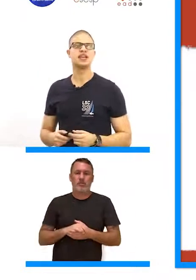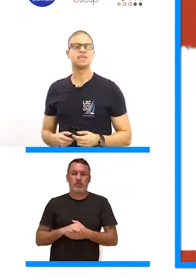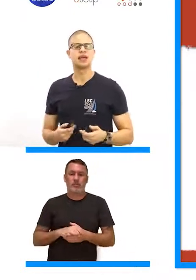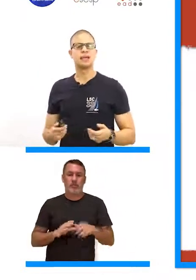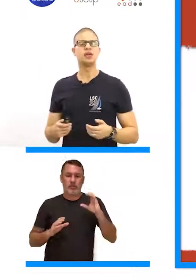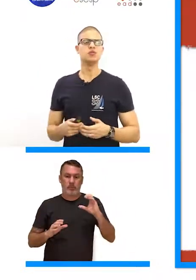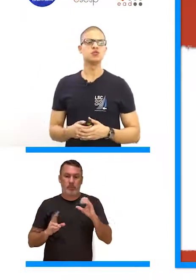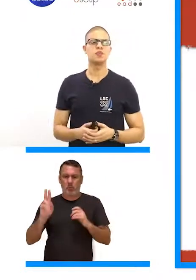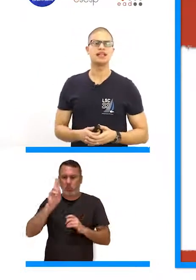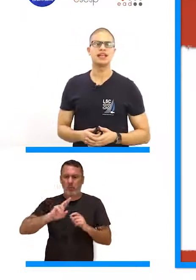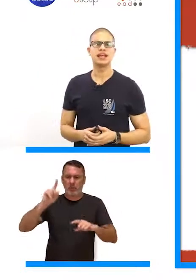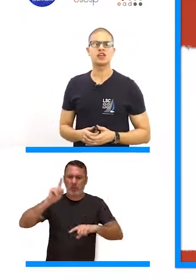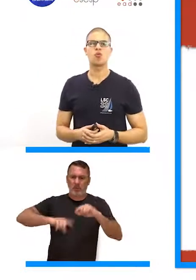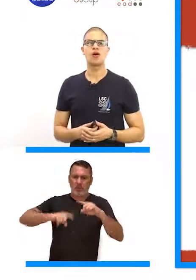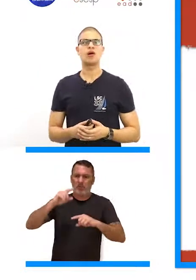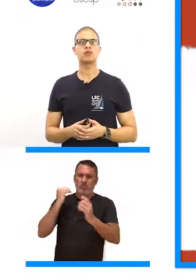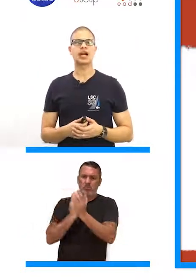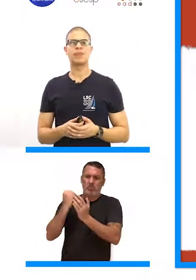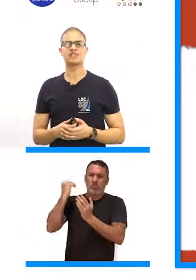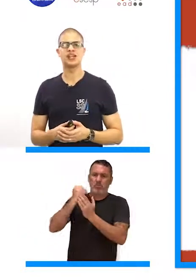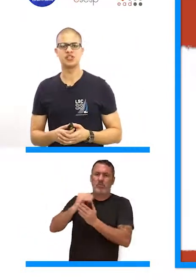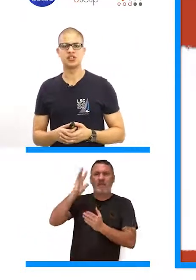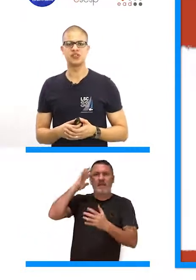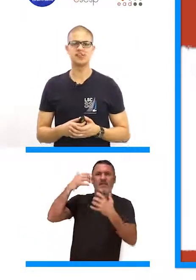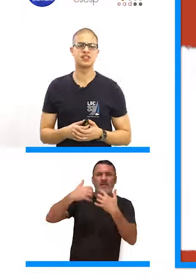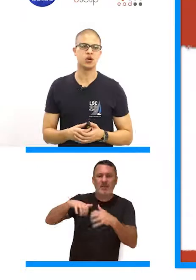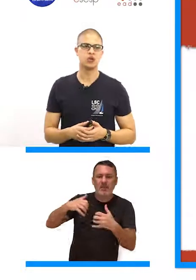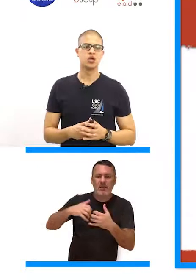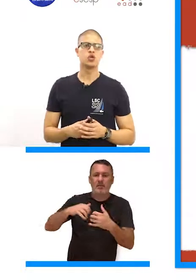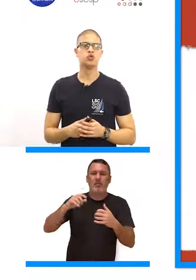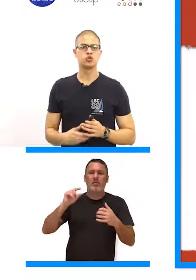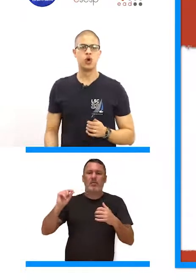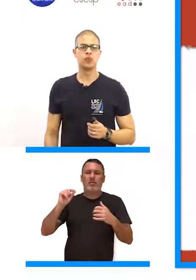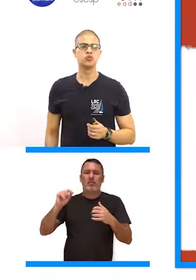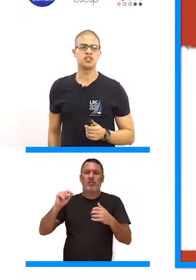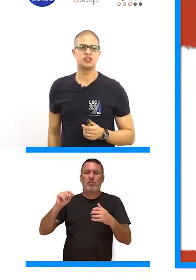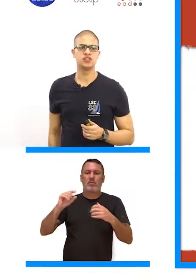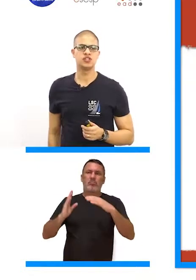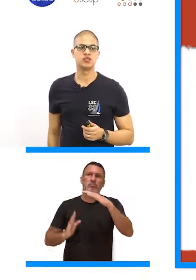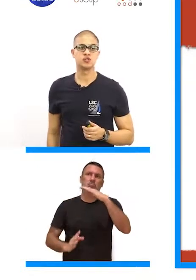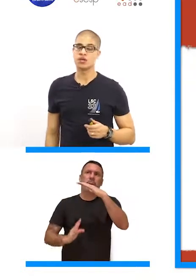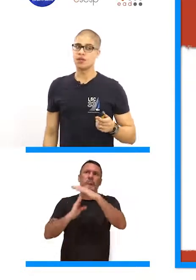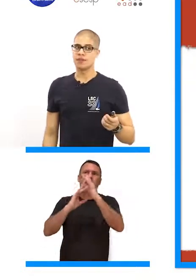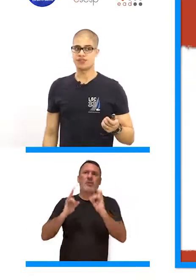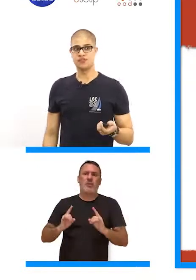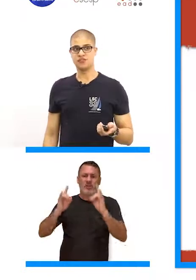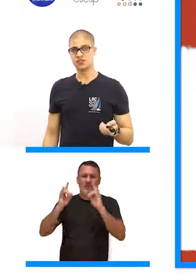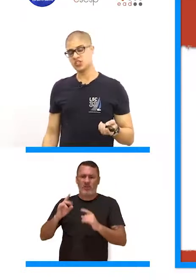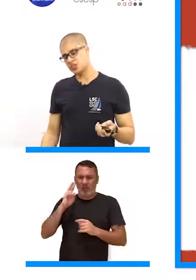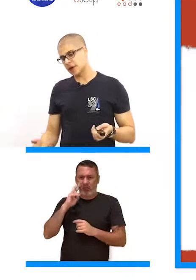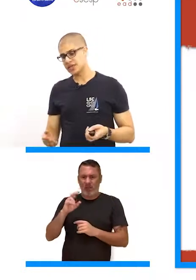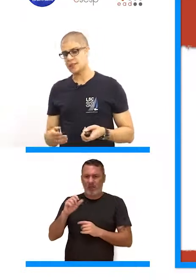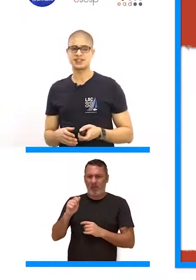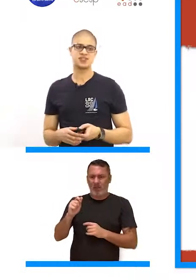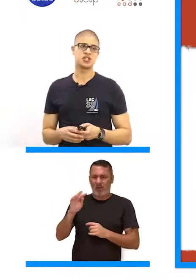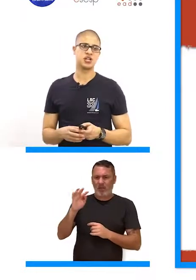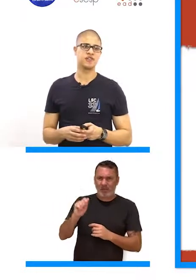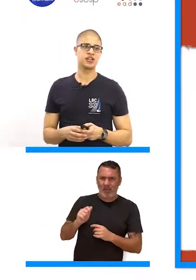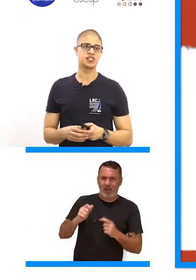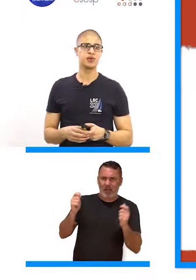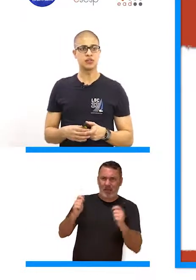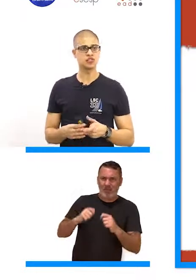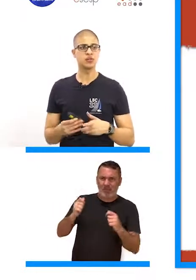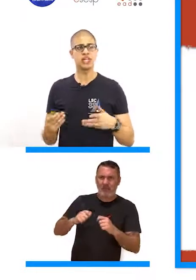Letra C. Pelo uso de materiais com alta capacidade de reflexão no topo dos edifícios. Mas se fosse de alta capacidade